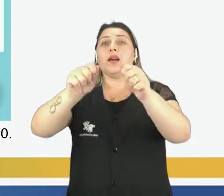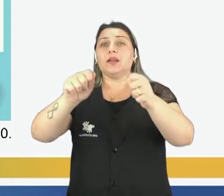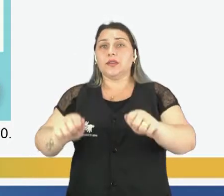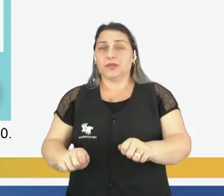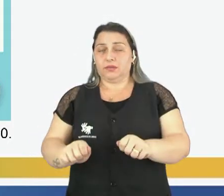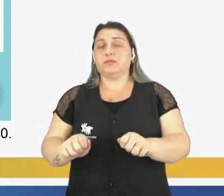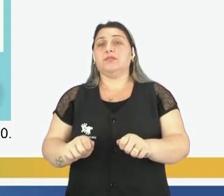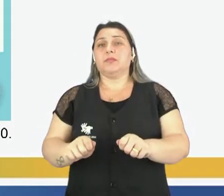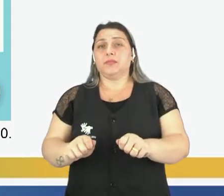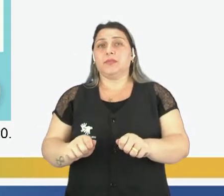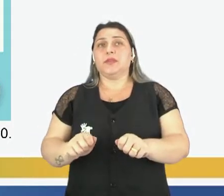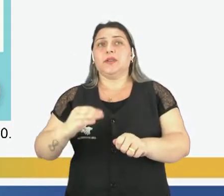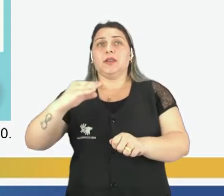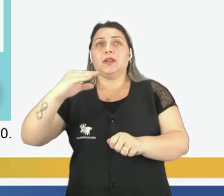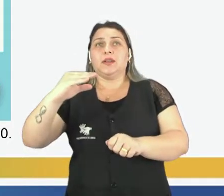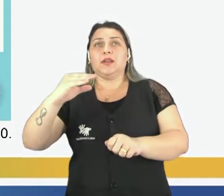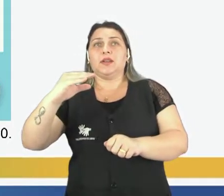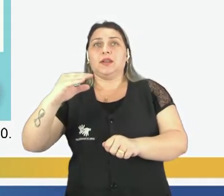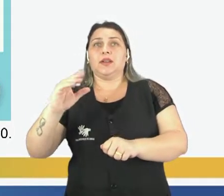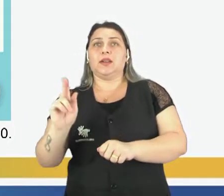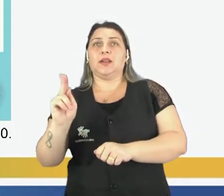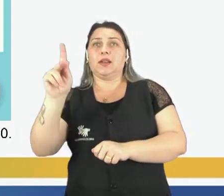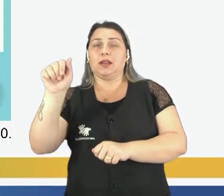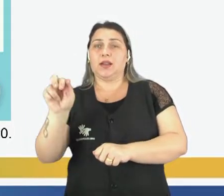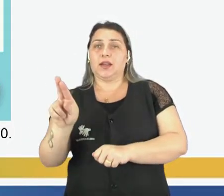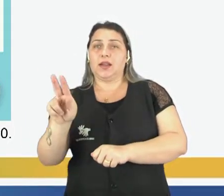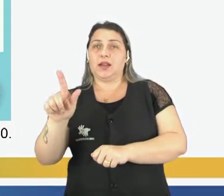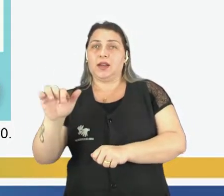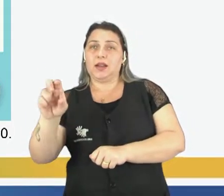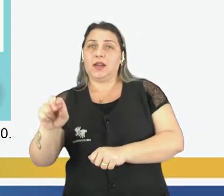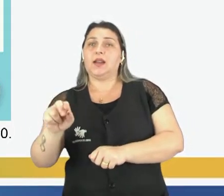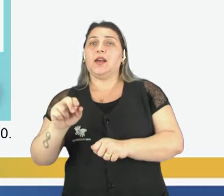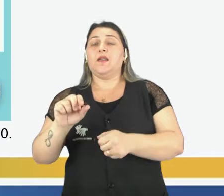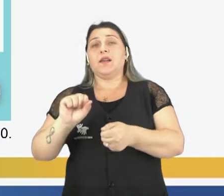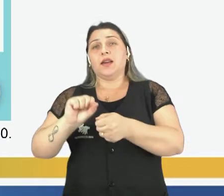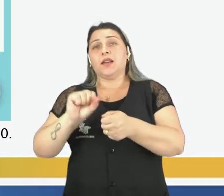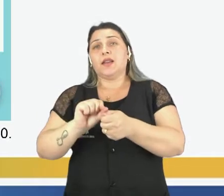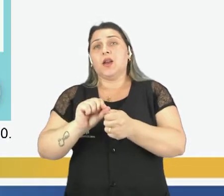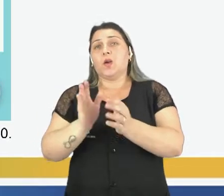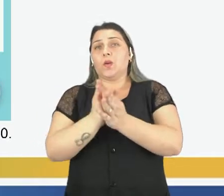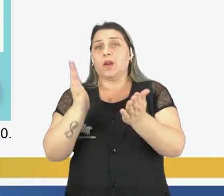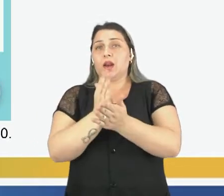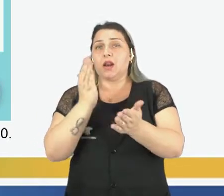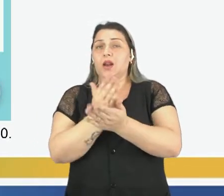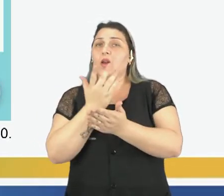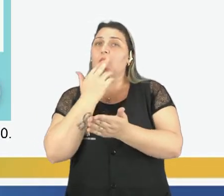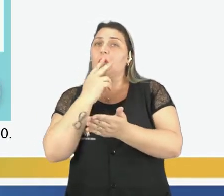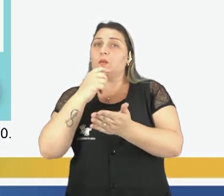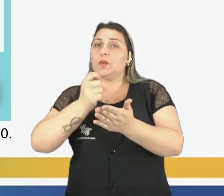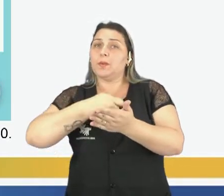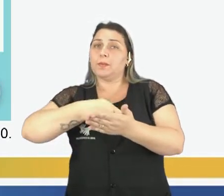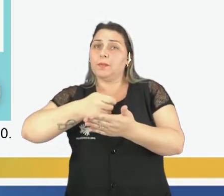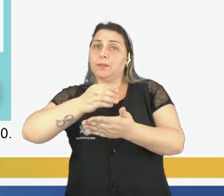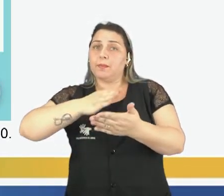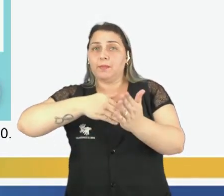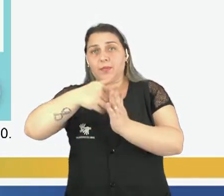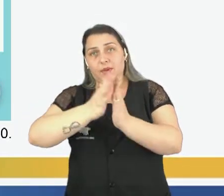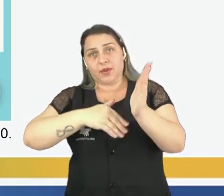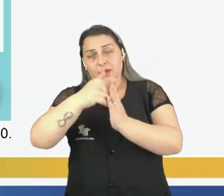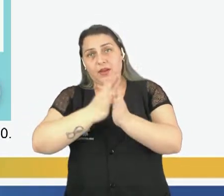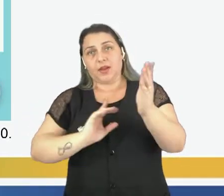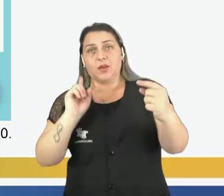Judziak, mais conhecida como Caju, para criar um livro de colorir que tem como objetivo